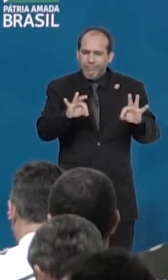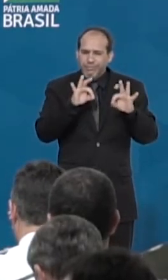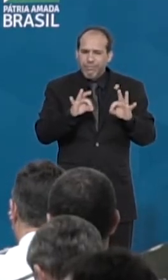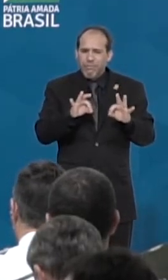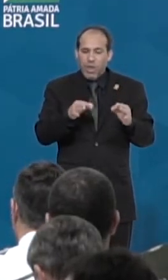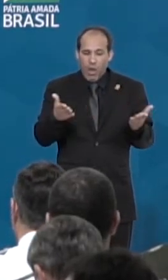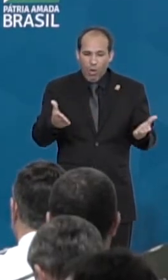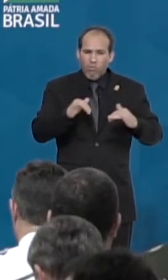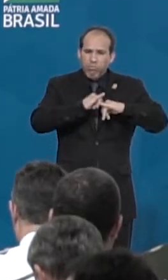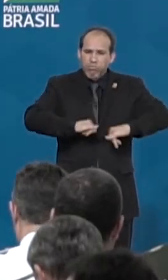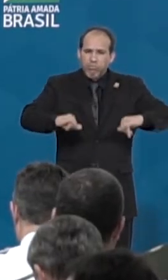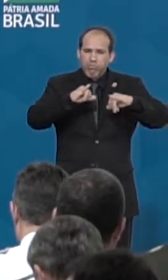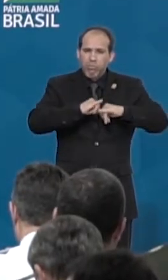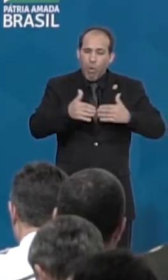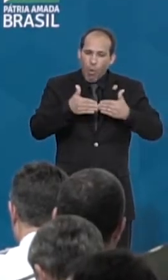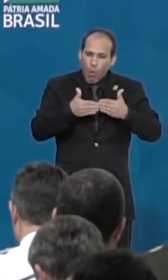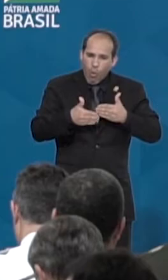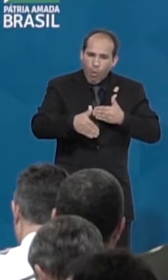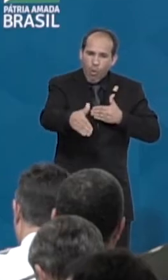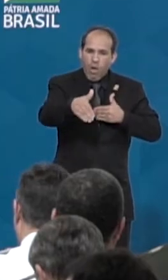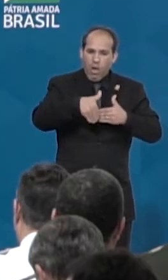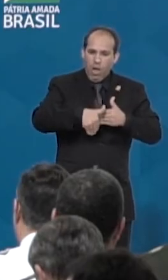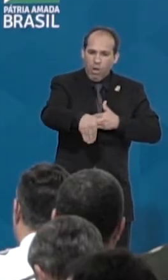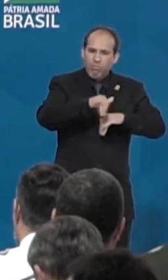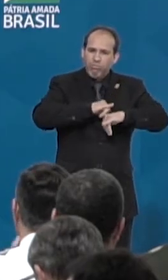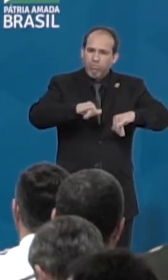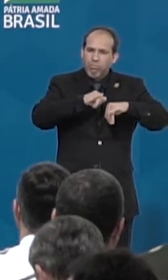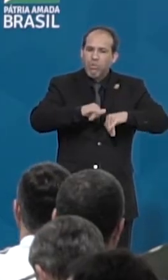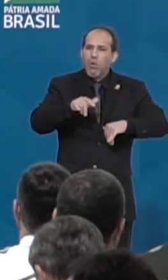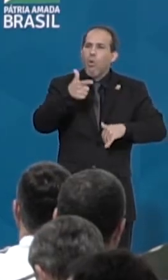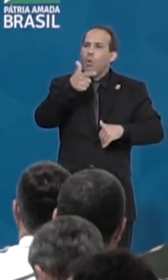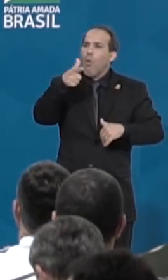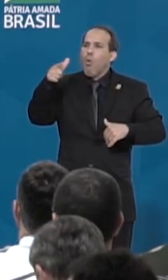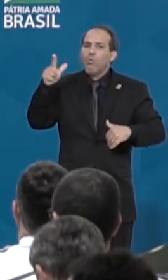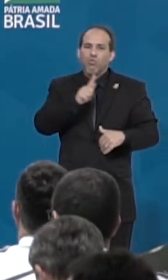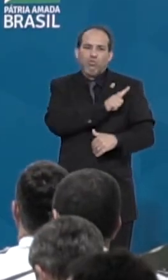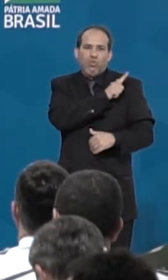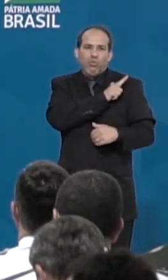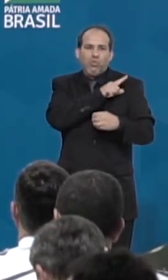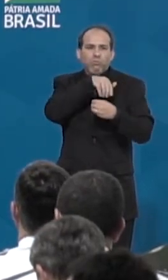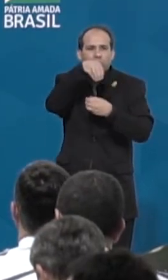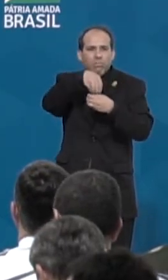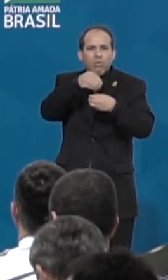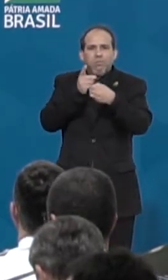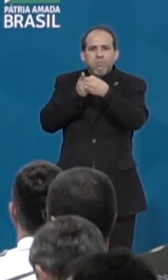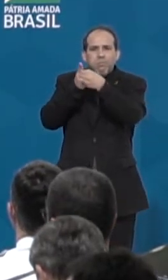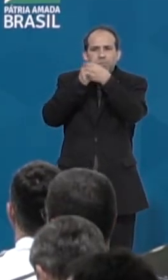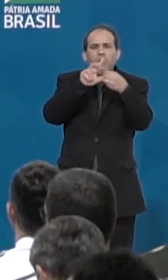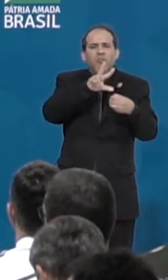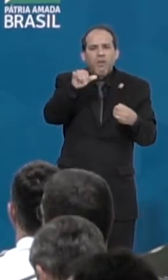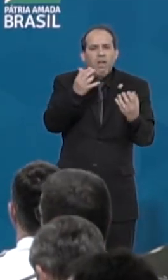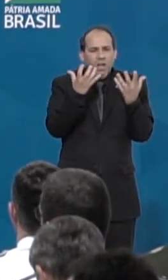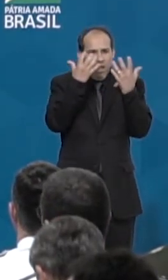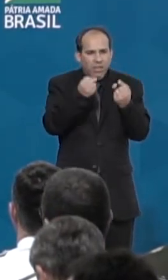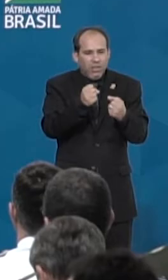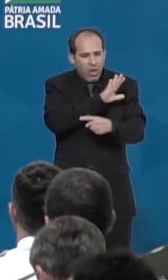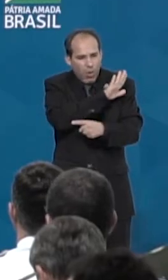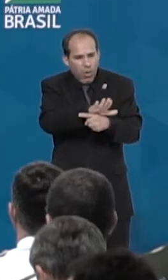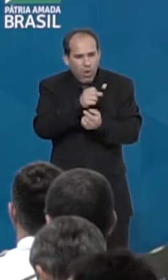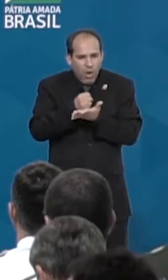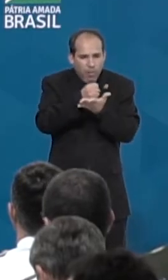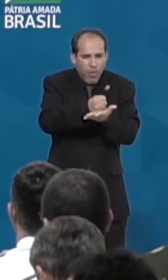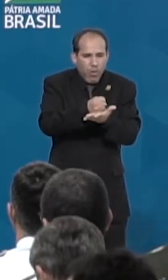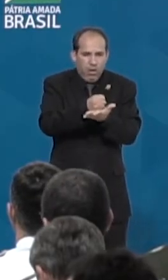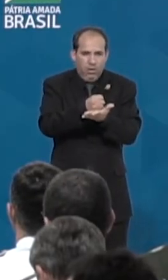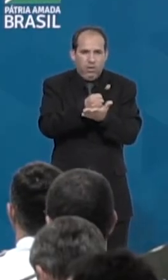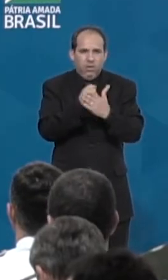desta campanha, outros gestores locais também irão abraçar essa causa. O